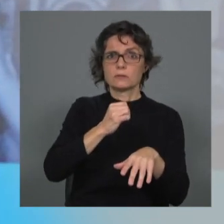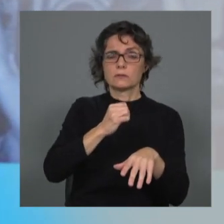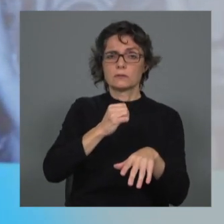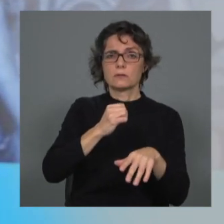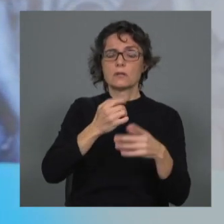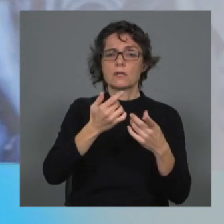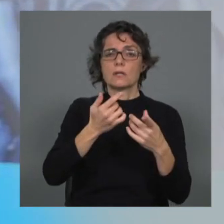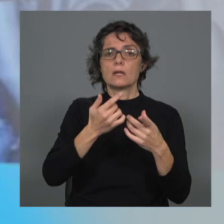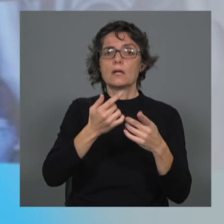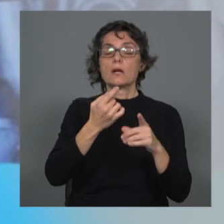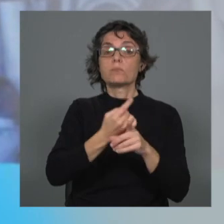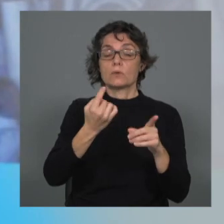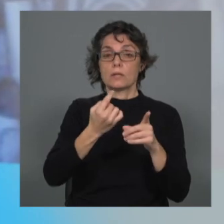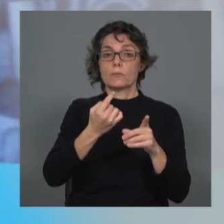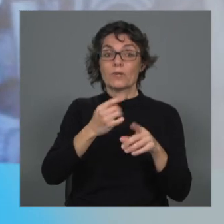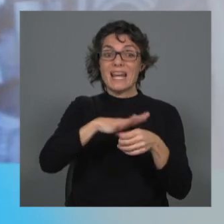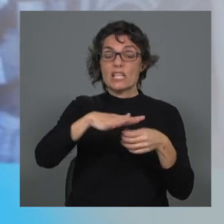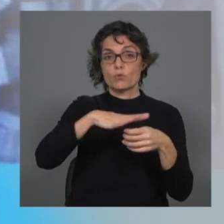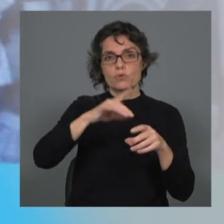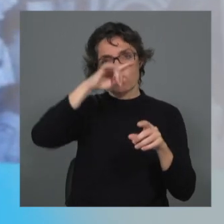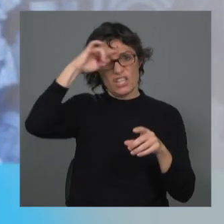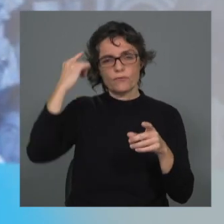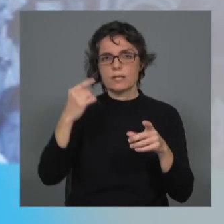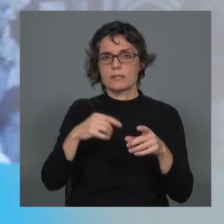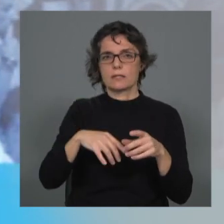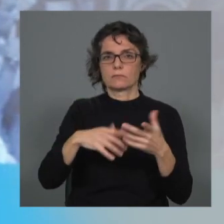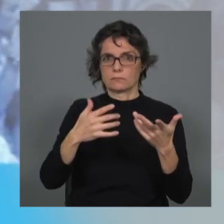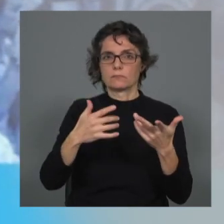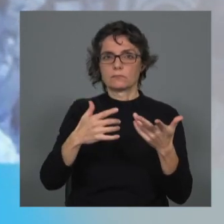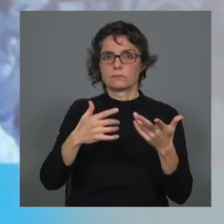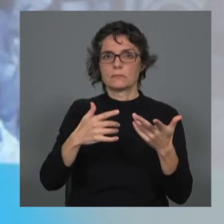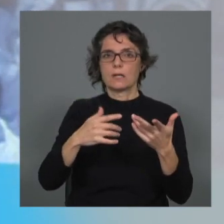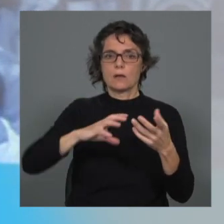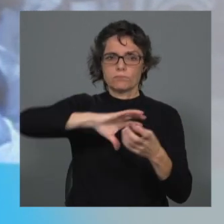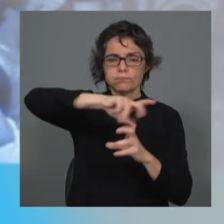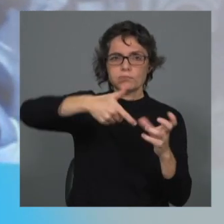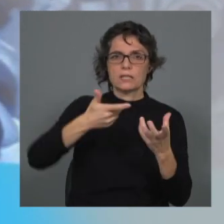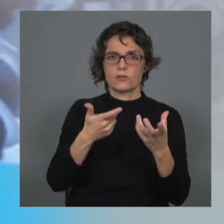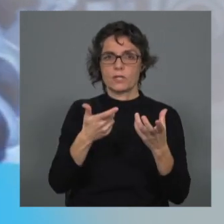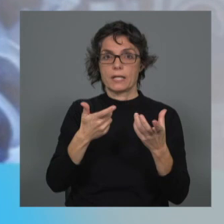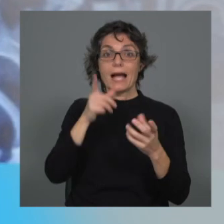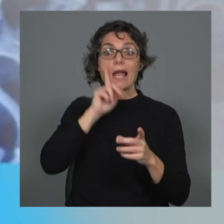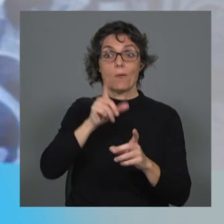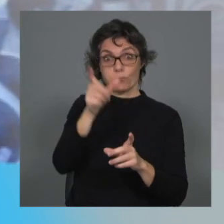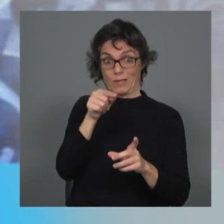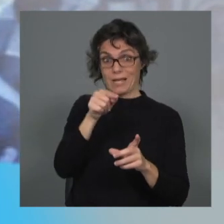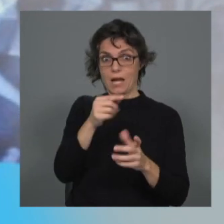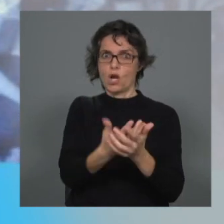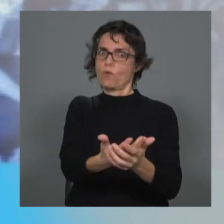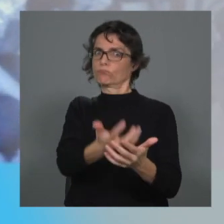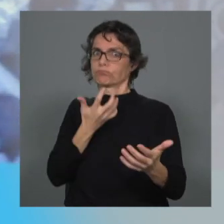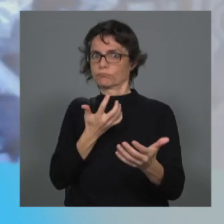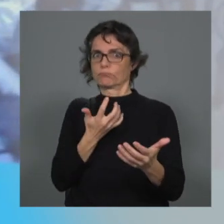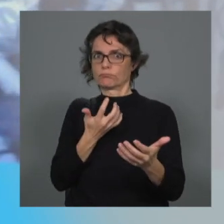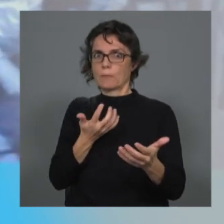à educação das mulheres. Portanto, esse aspecto, educação, aprendizagem, o envolvimento da família, das famílias. A escola é